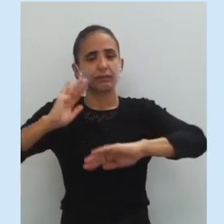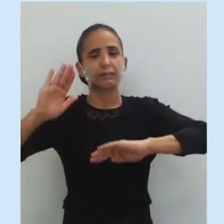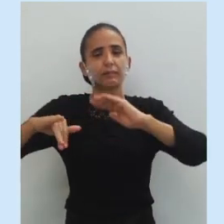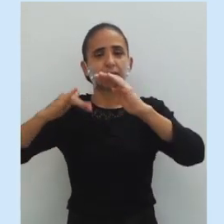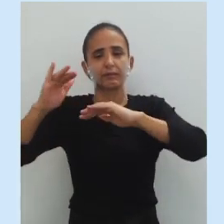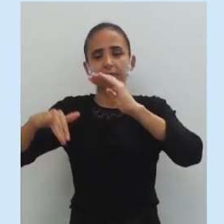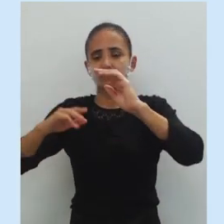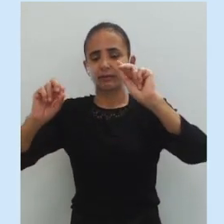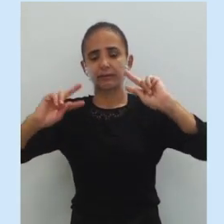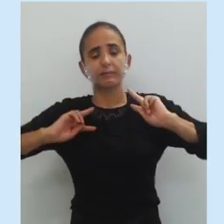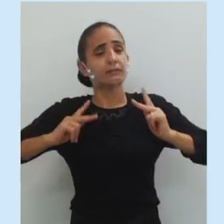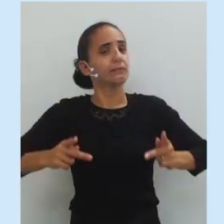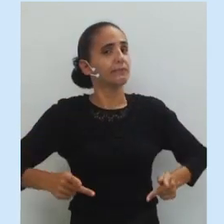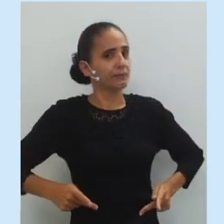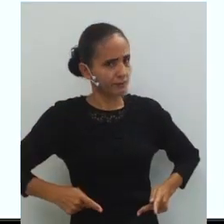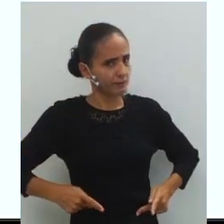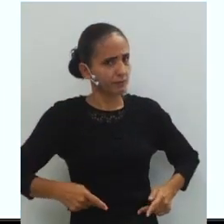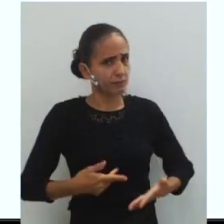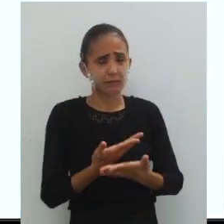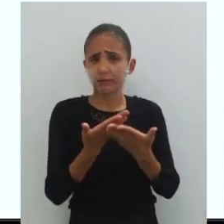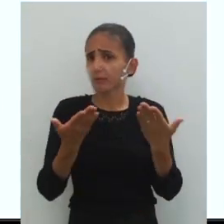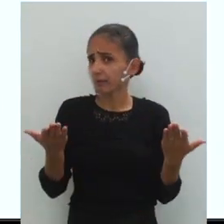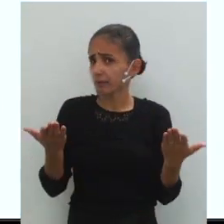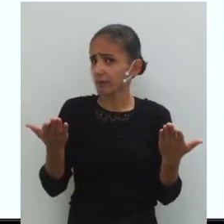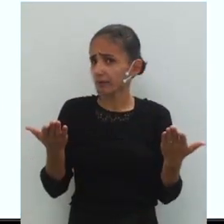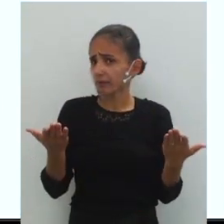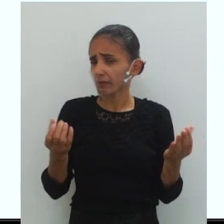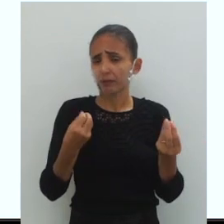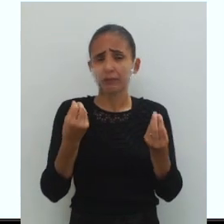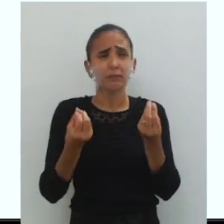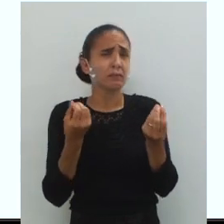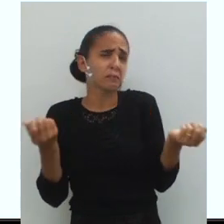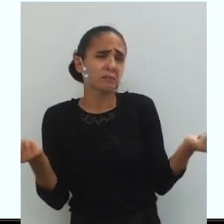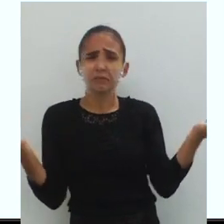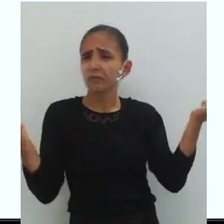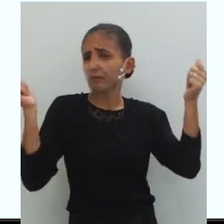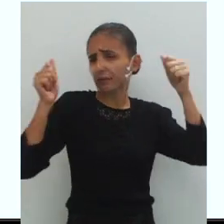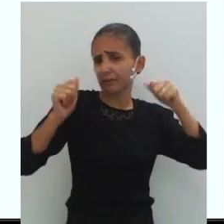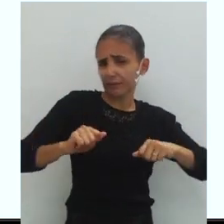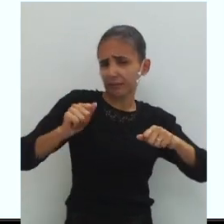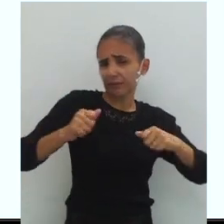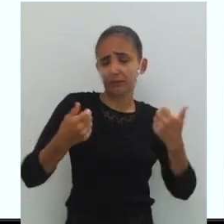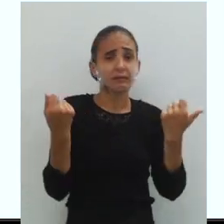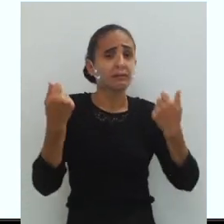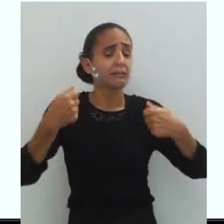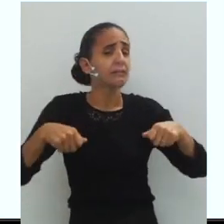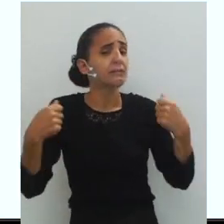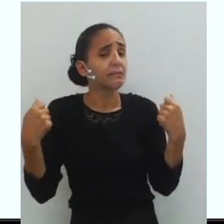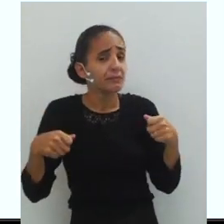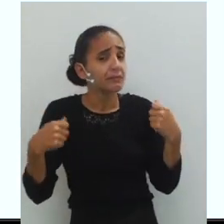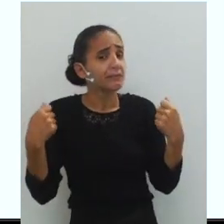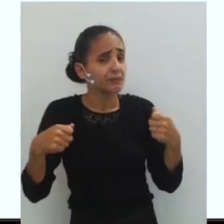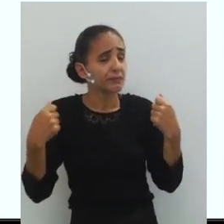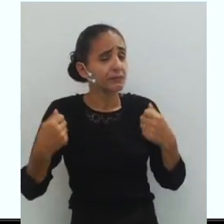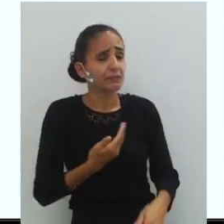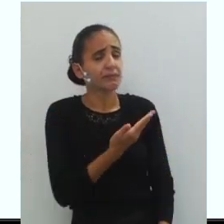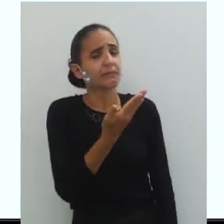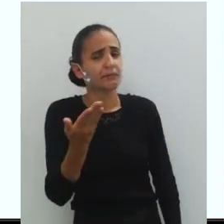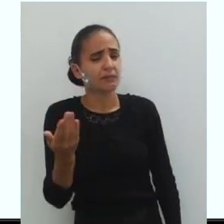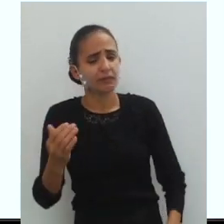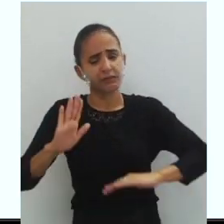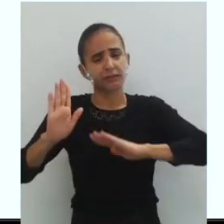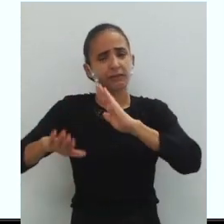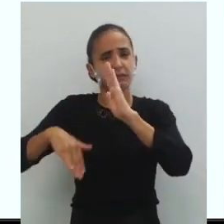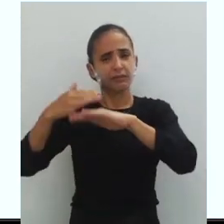desempenho criativo. Então, quais vão ser essas habilidades que são necessárias para a